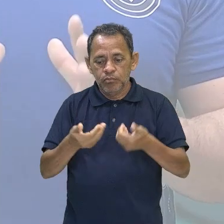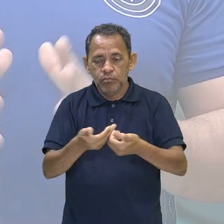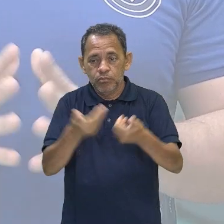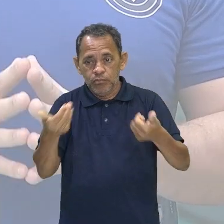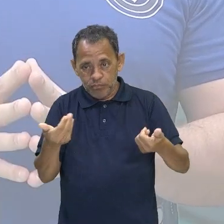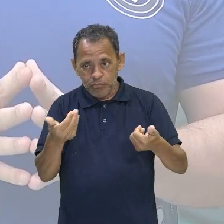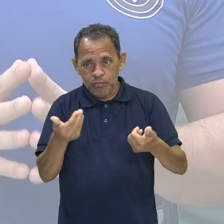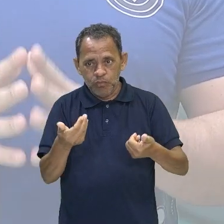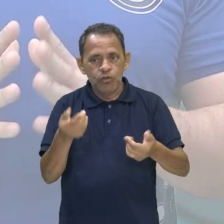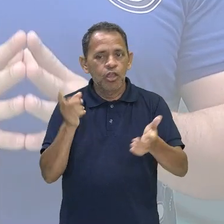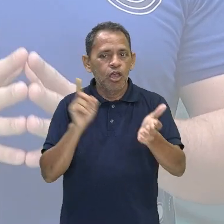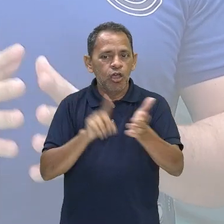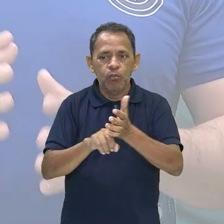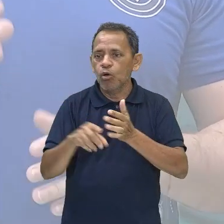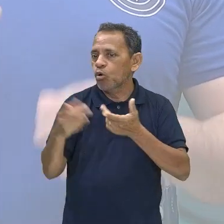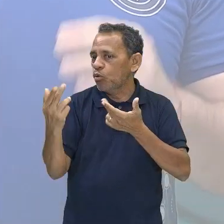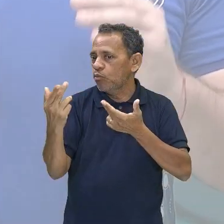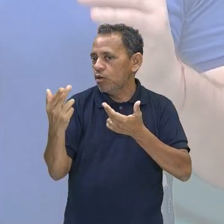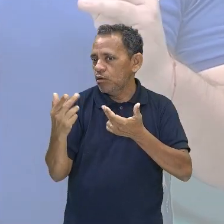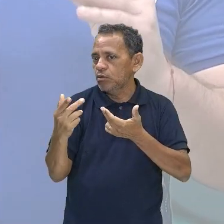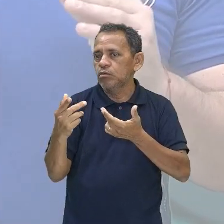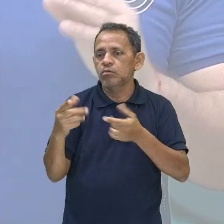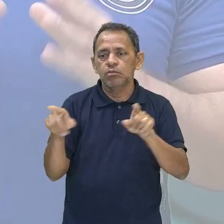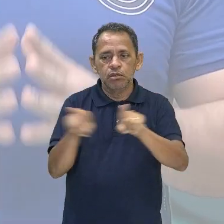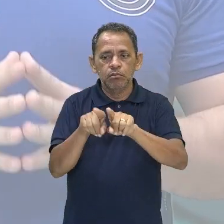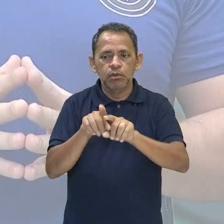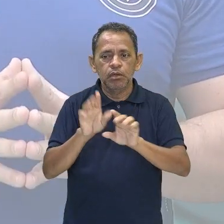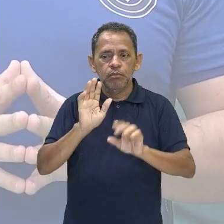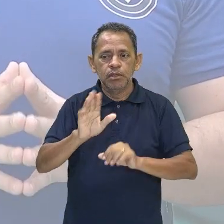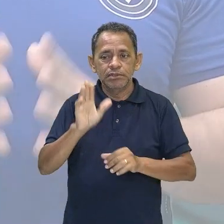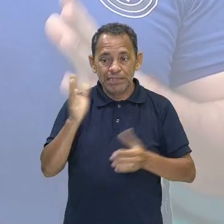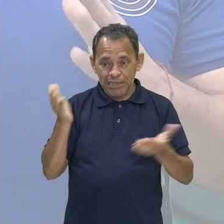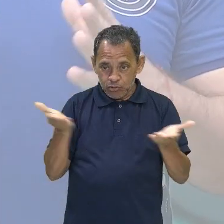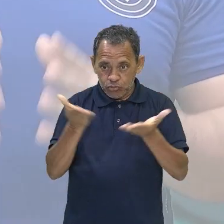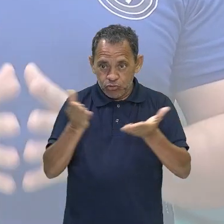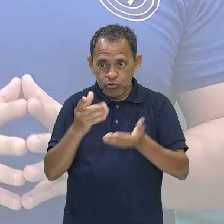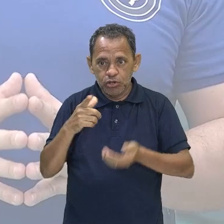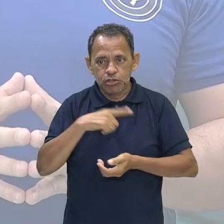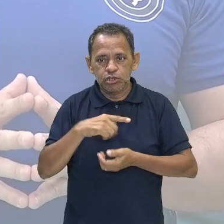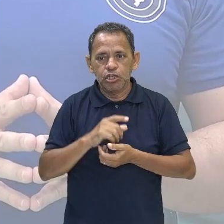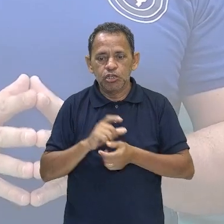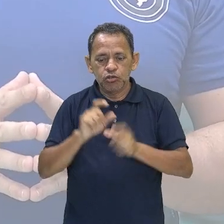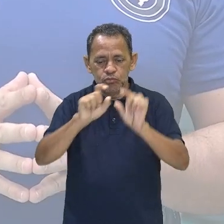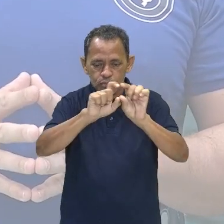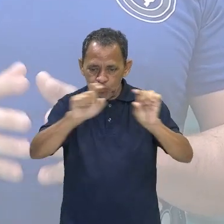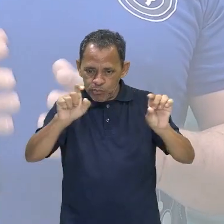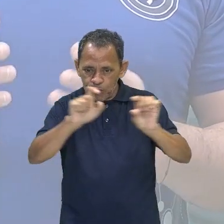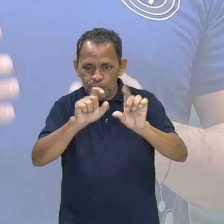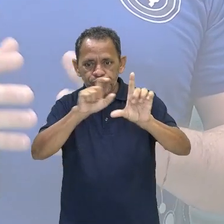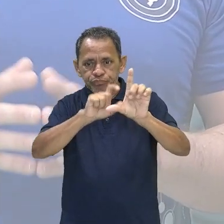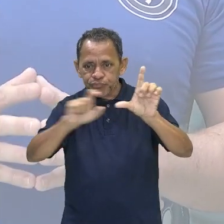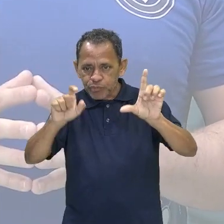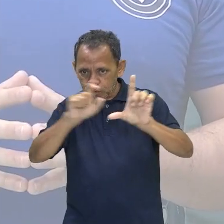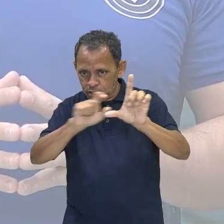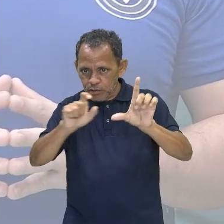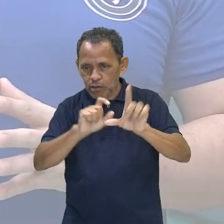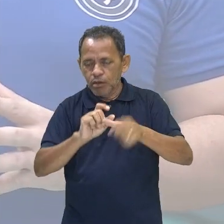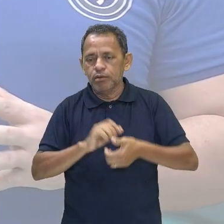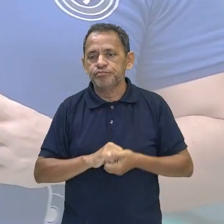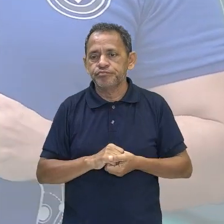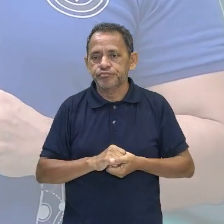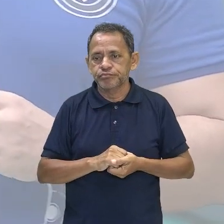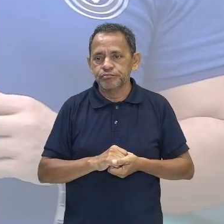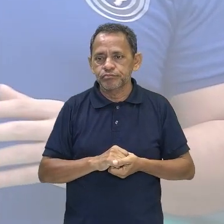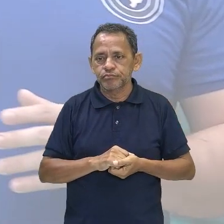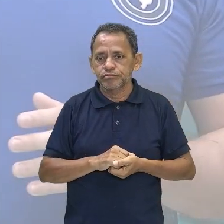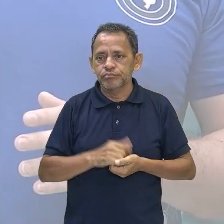mesmas perguntas, mas agora com umas legendas. Na interrogative form, nós temos aí o to be. Observem que